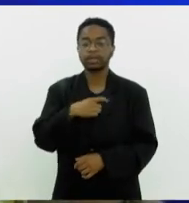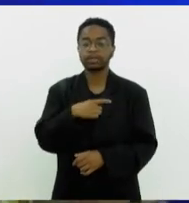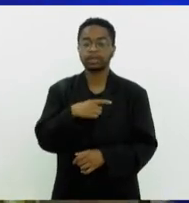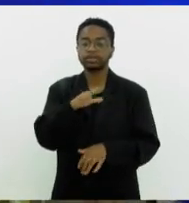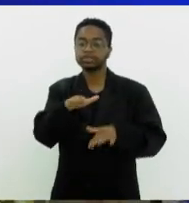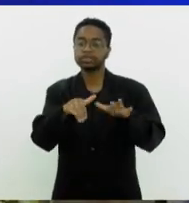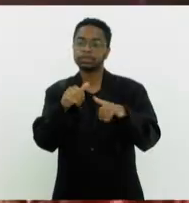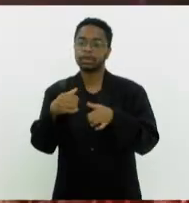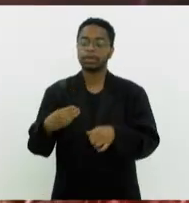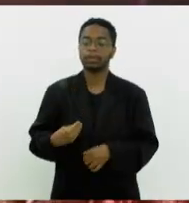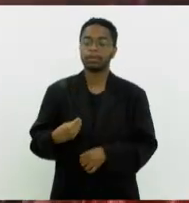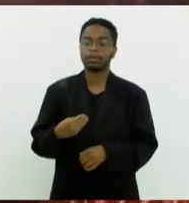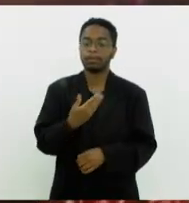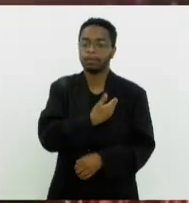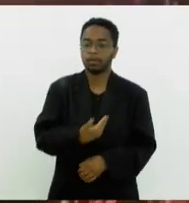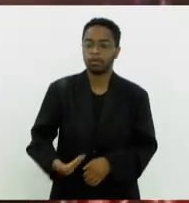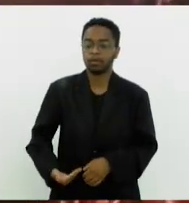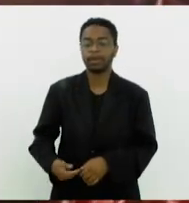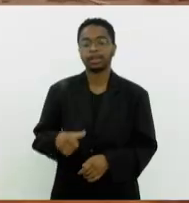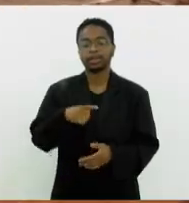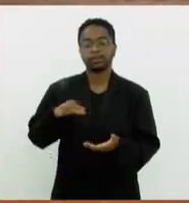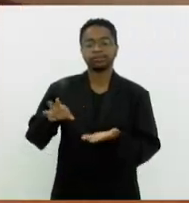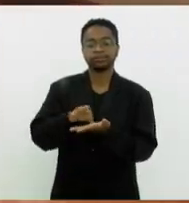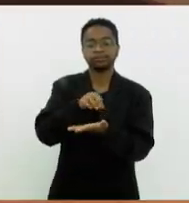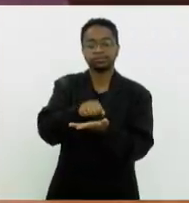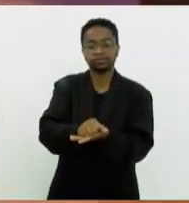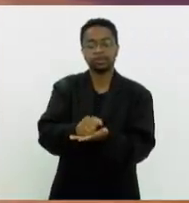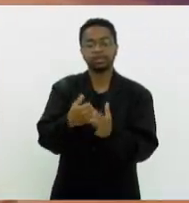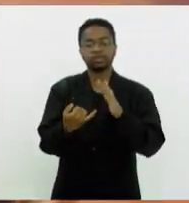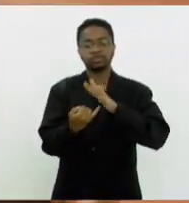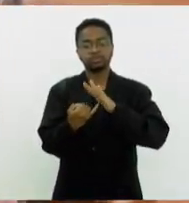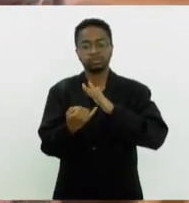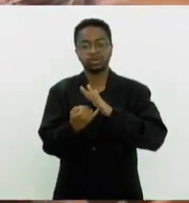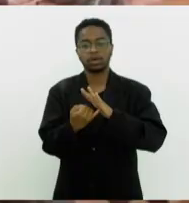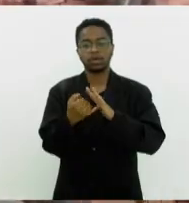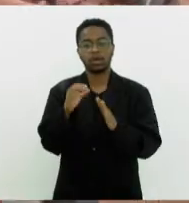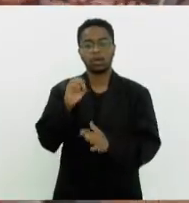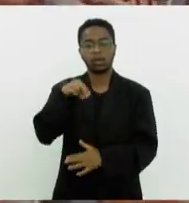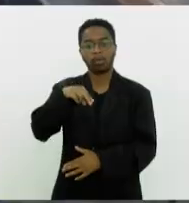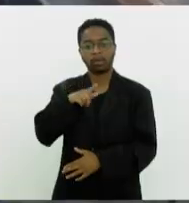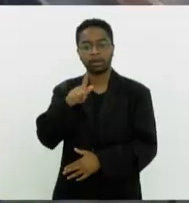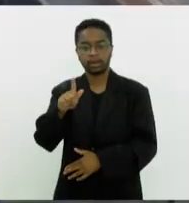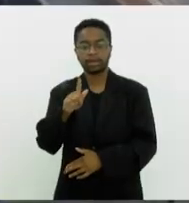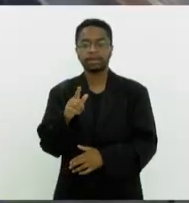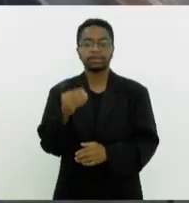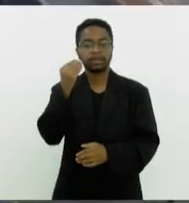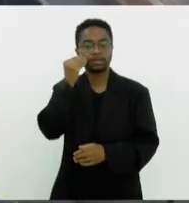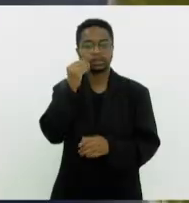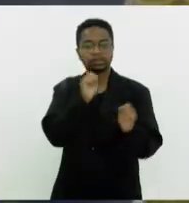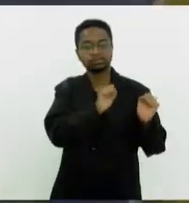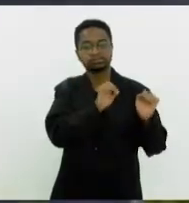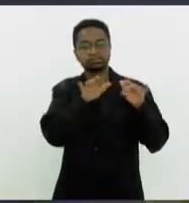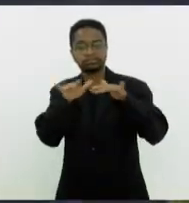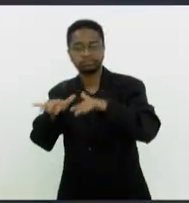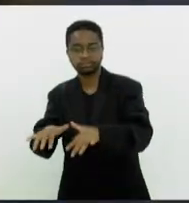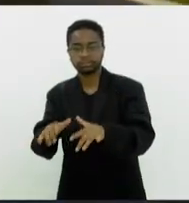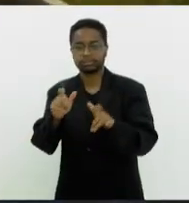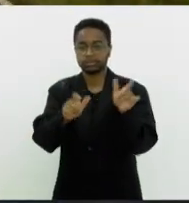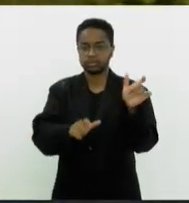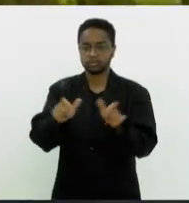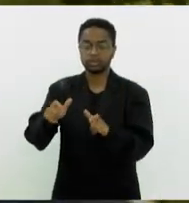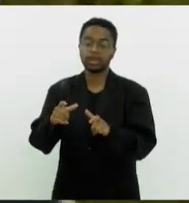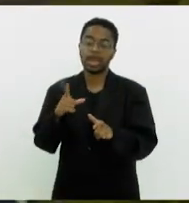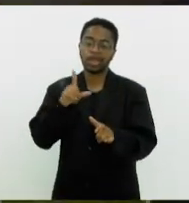a inscrição de instituições sem fins lucrativos no programa de formação de plateia. A iniciativa é inédita e